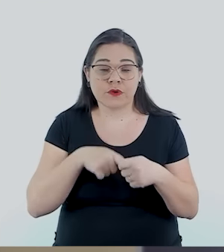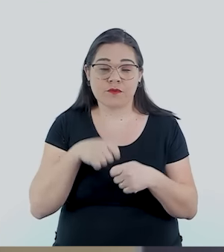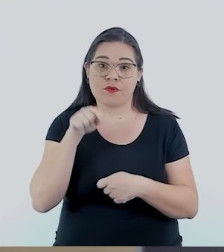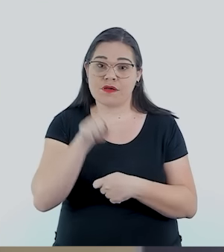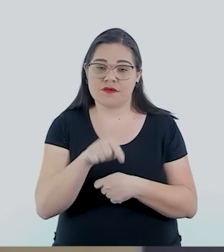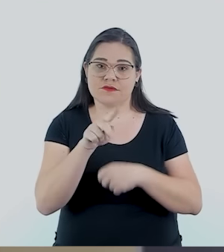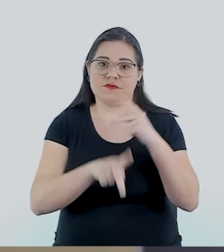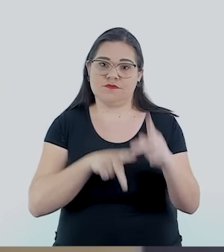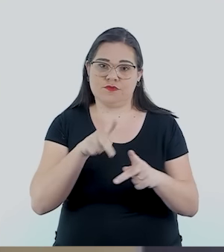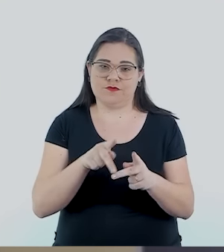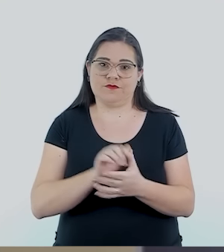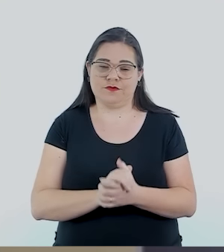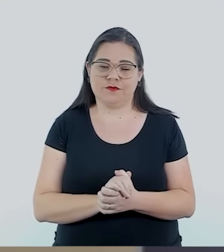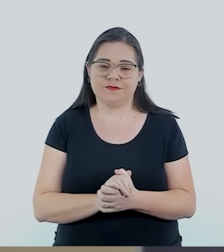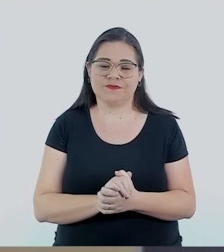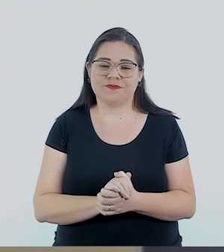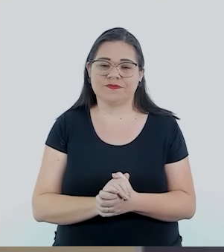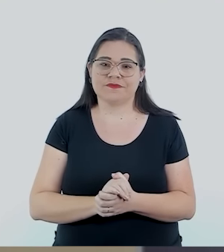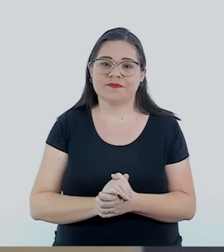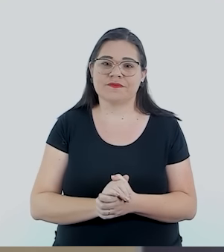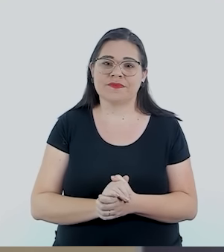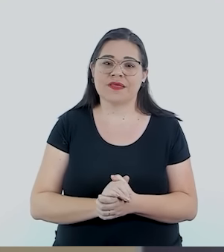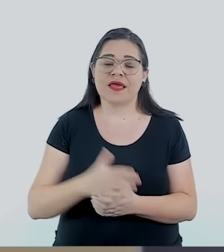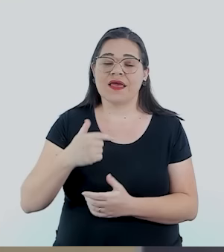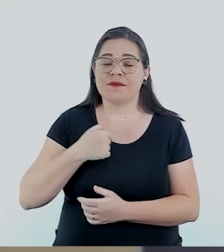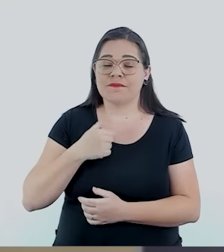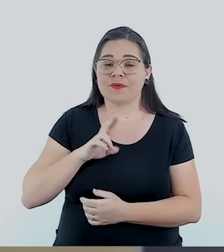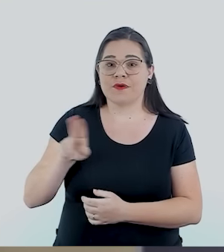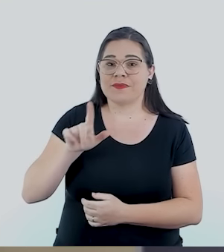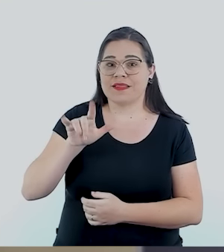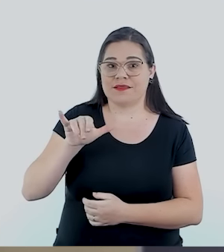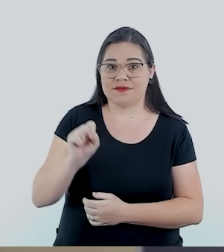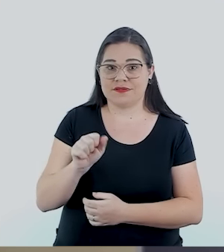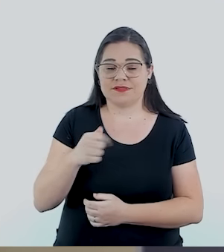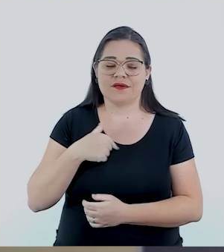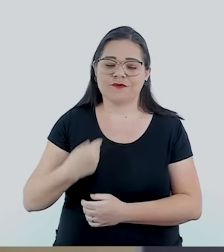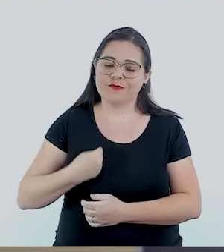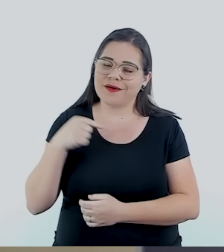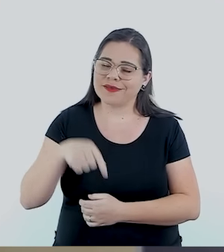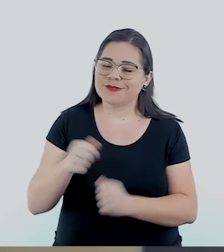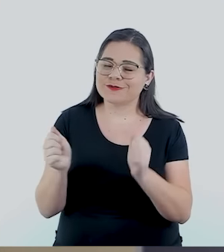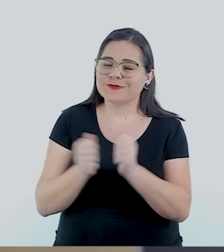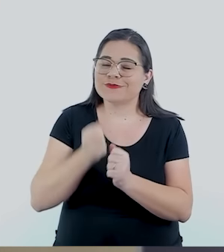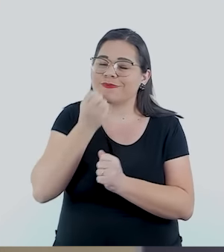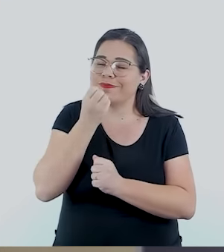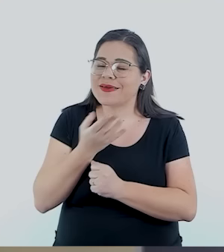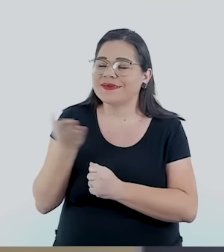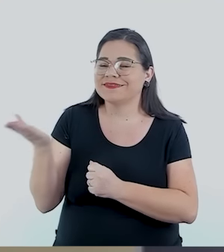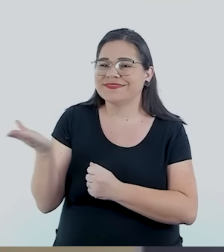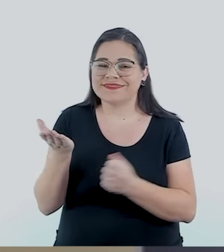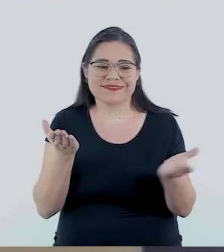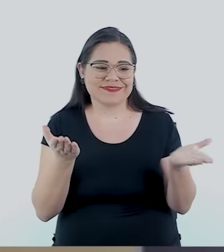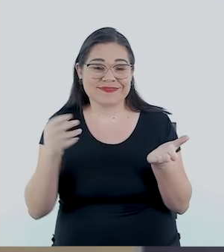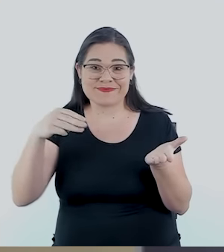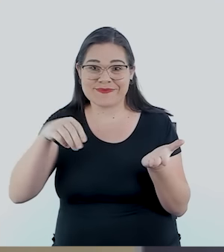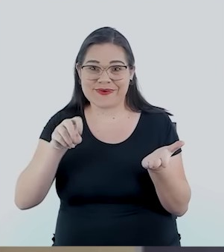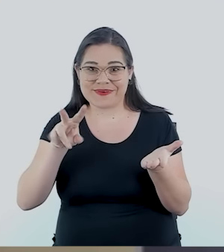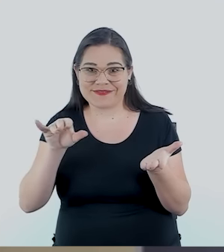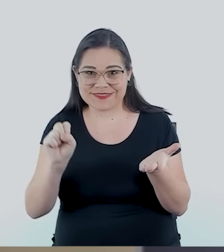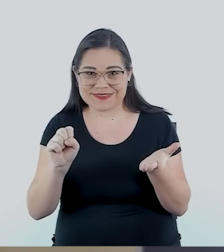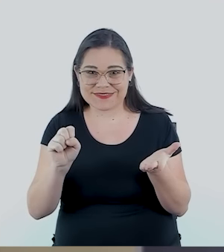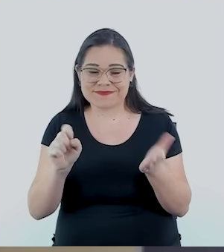público eu sou Lia riz Editora da plataforma exame plural tô aqui muito bem acompanhada do Morris litb